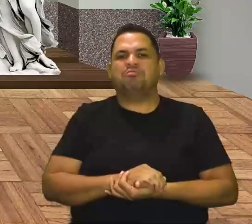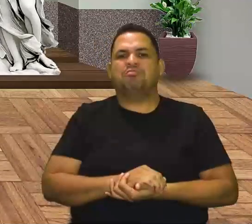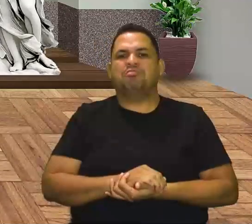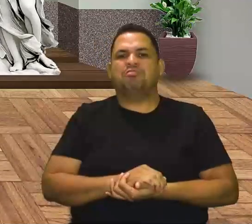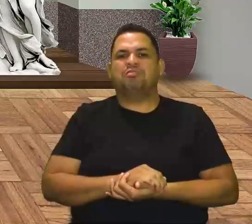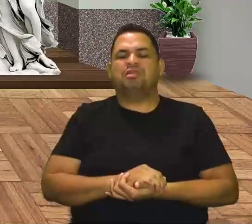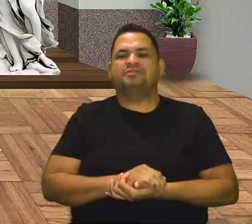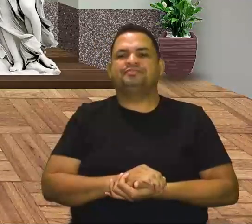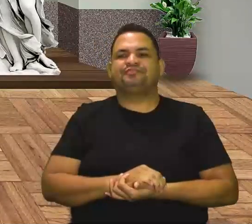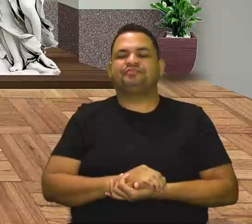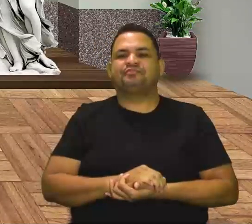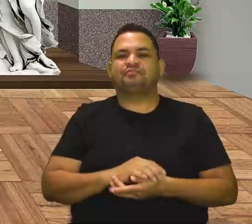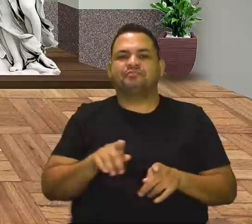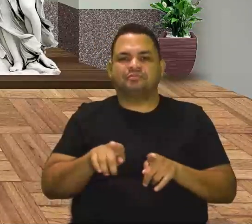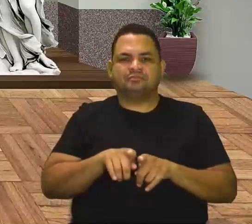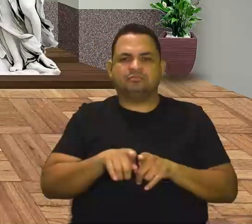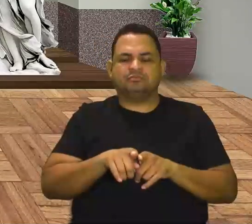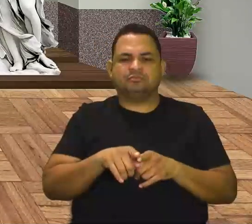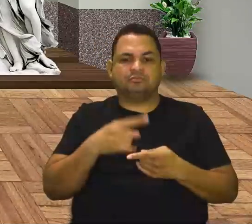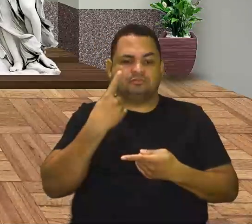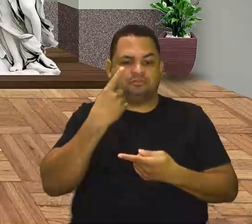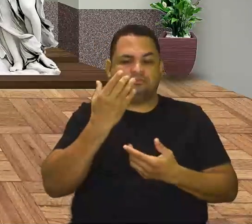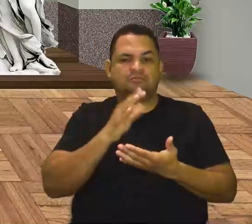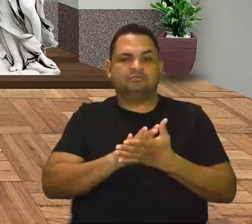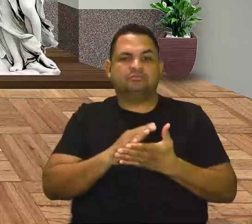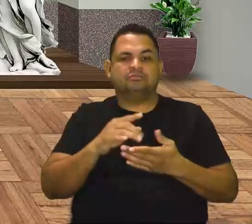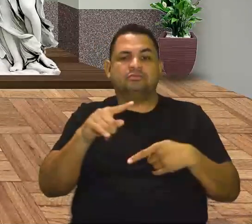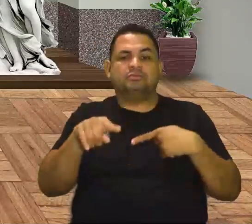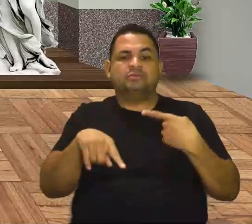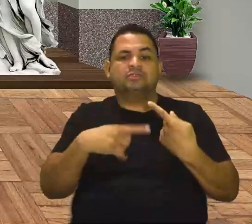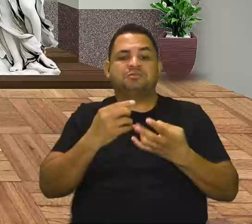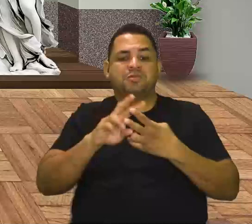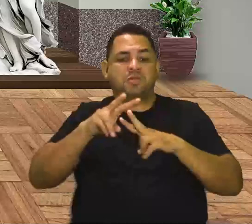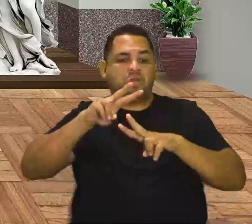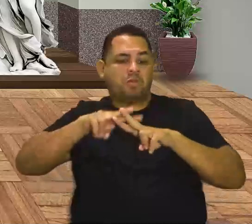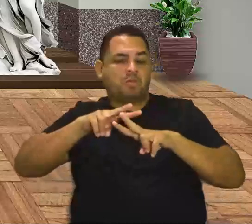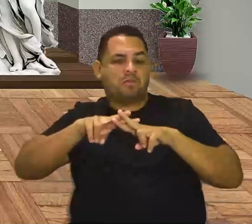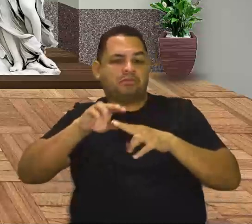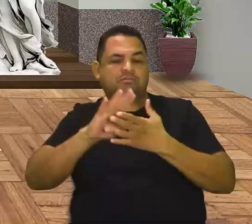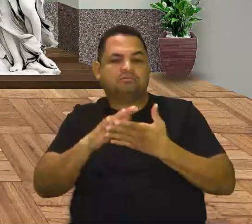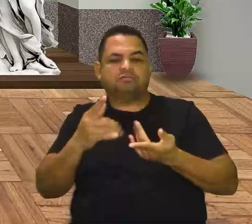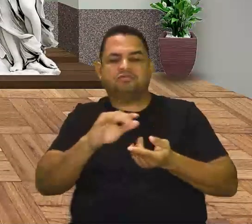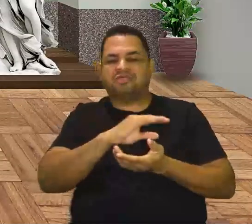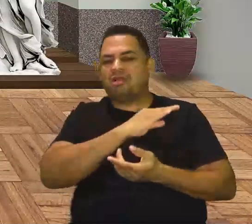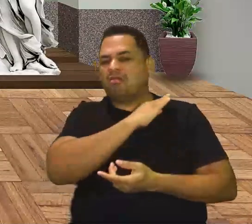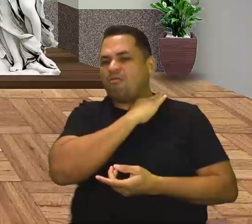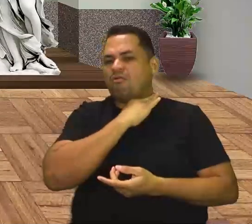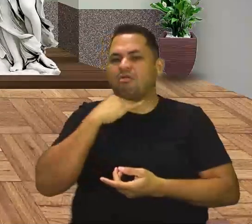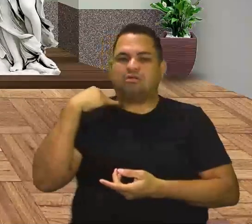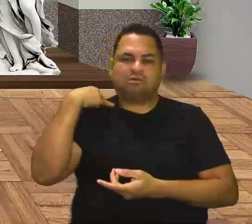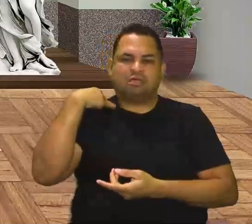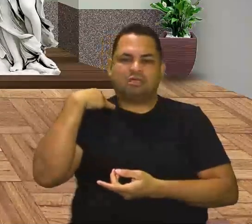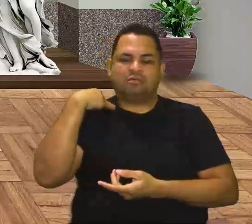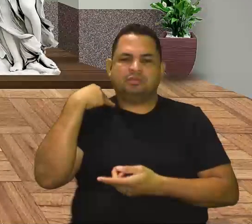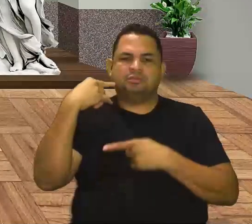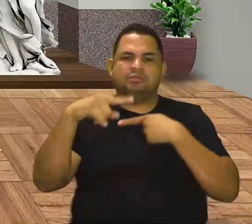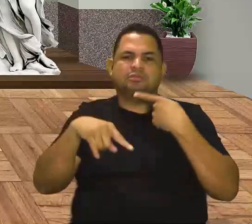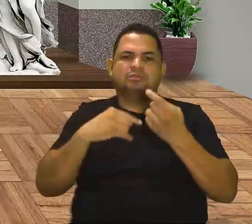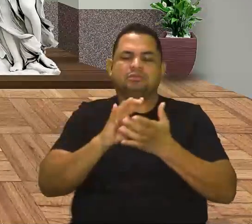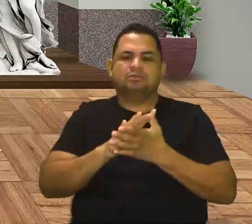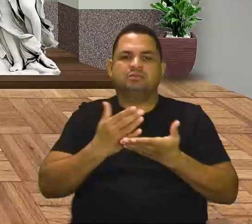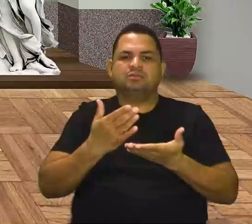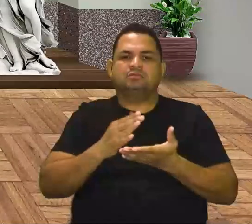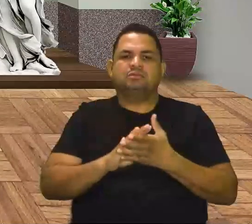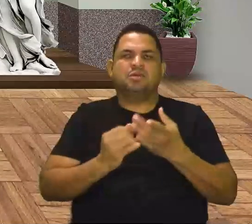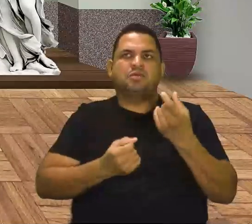E como nós vimos também na aula, os prisioneiros depois vão ser decapitados. Algumas crianças e algumas mulheres vão ser